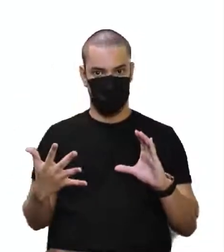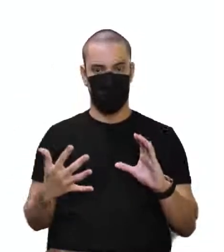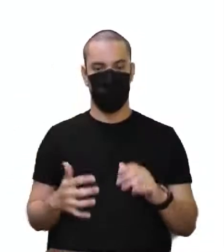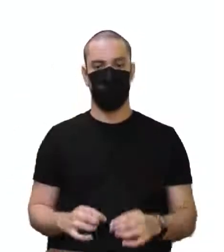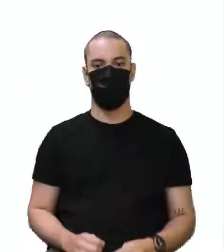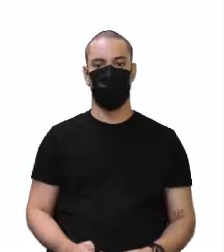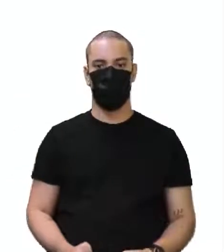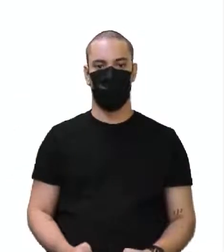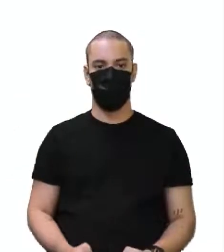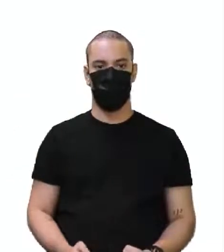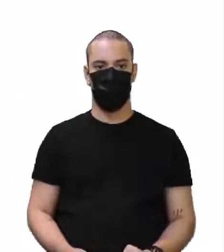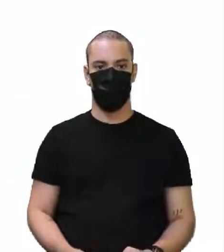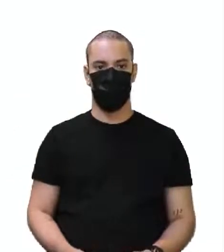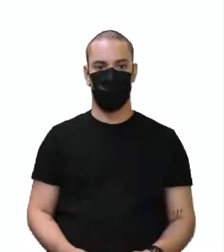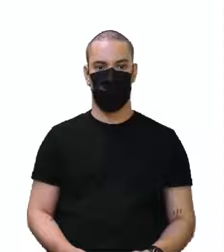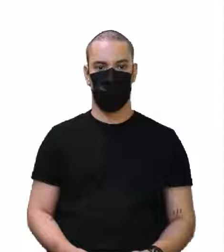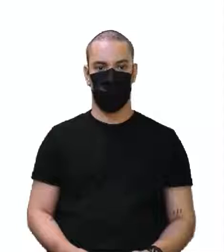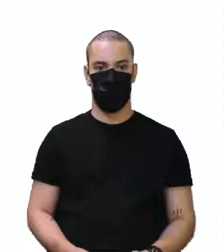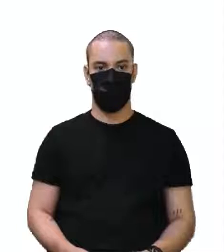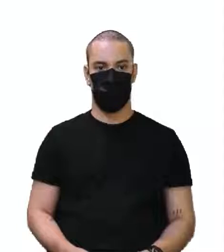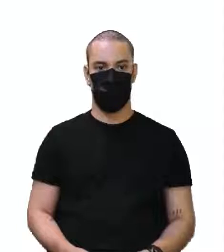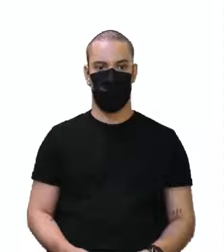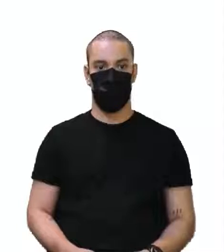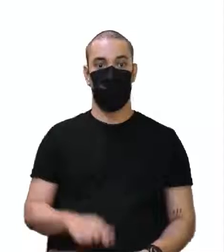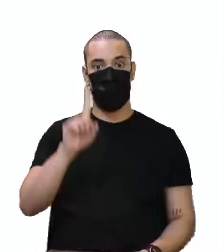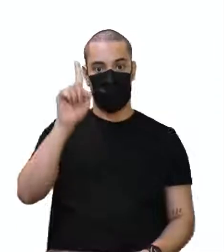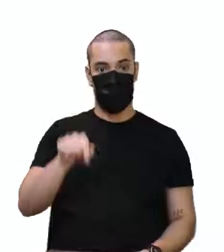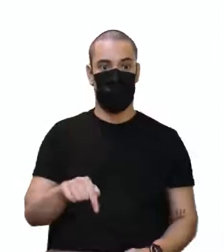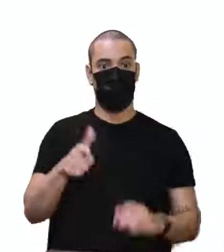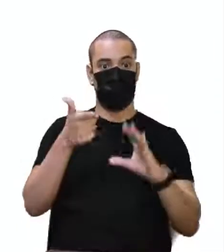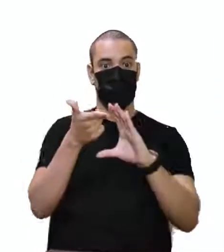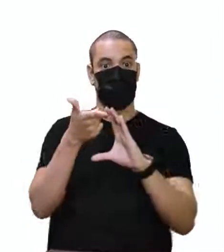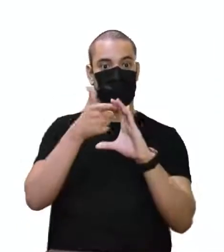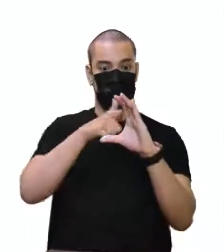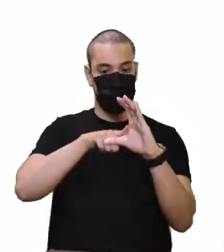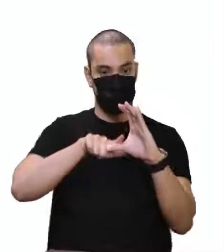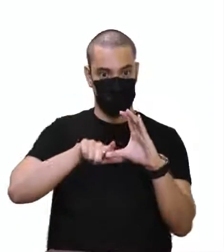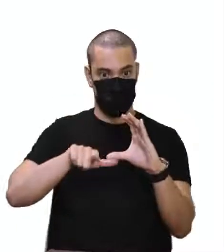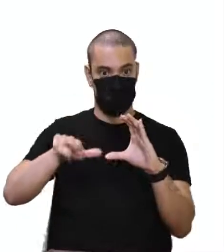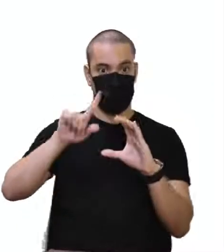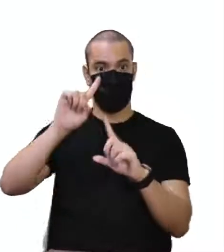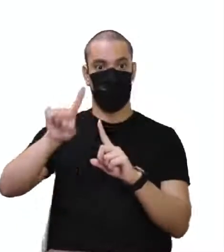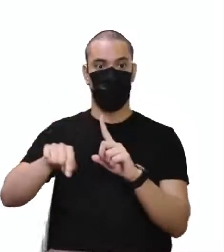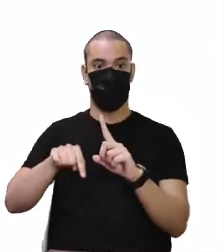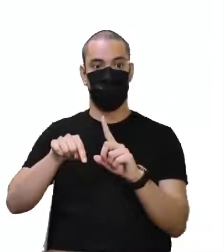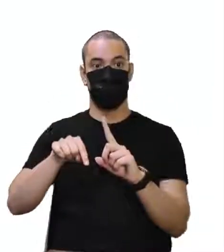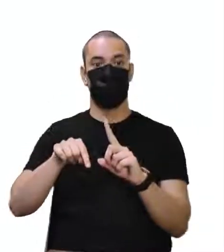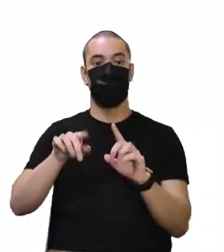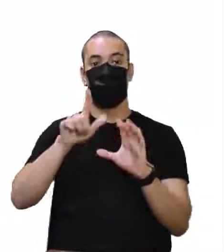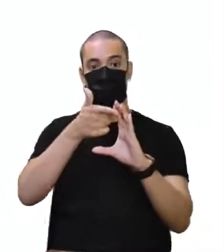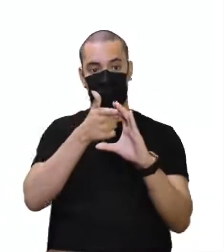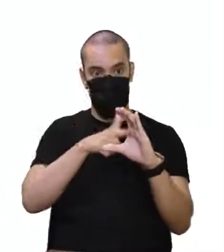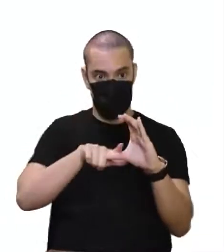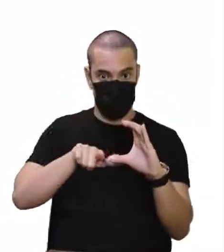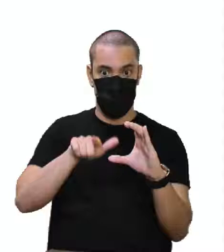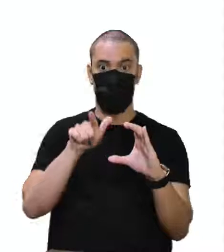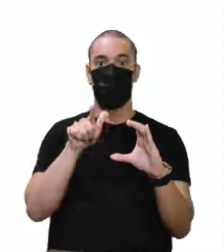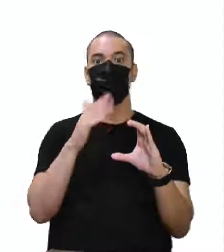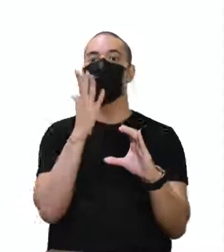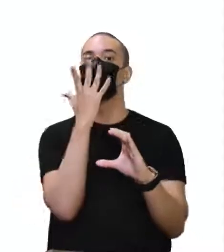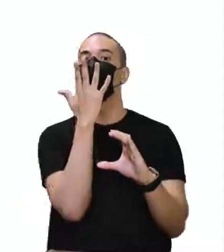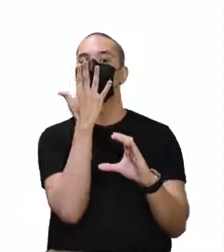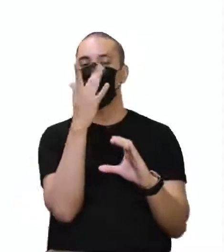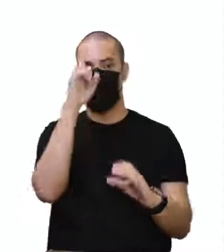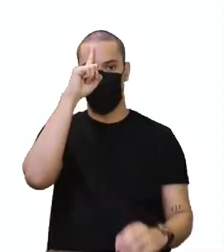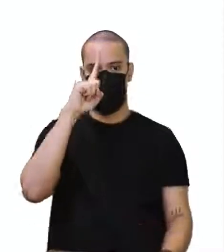Agora a gente está trabalhando com sementes lisas e amarelas, tá certo? Então,